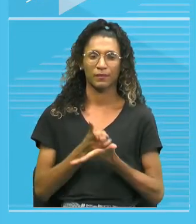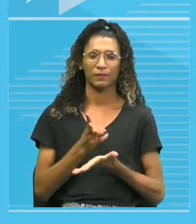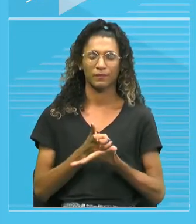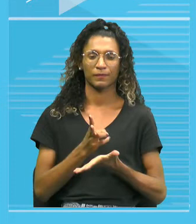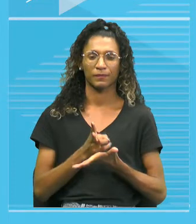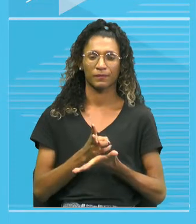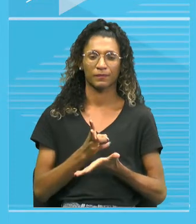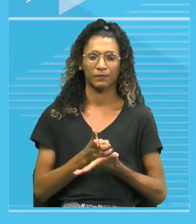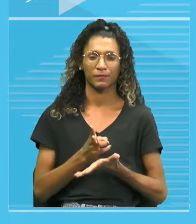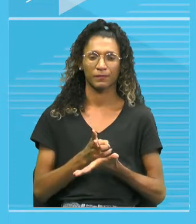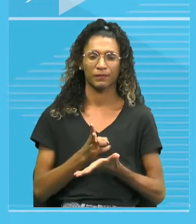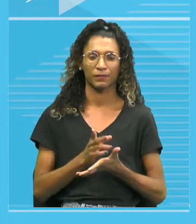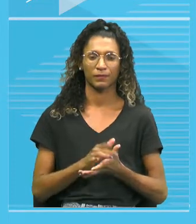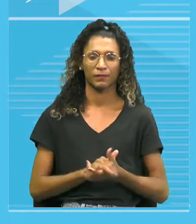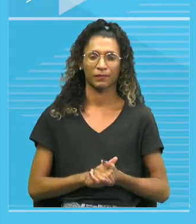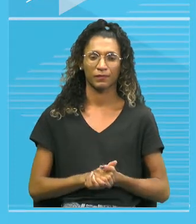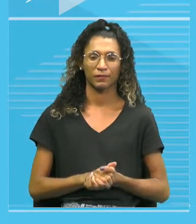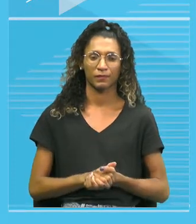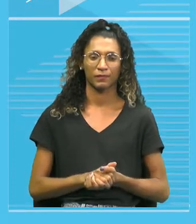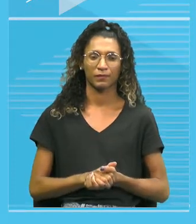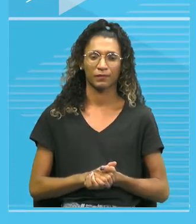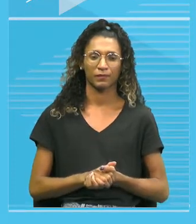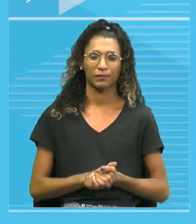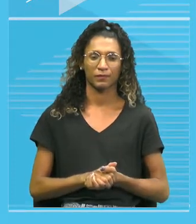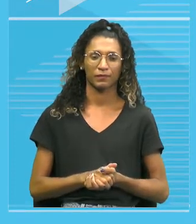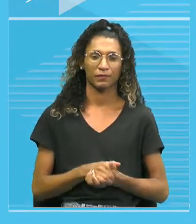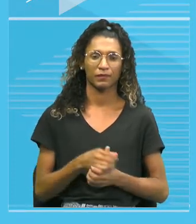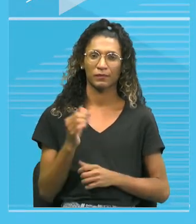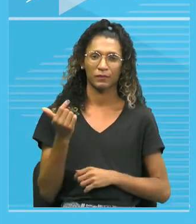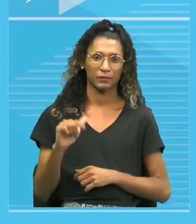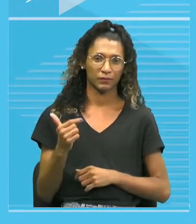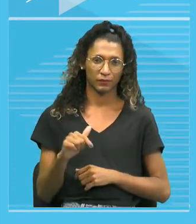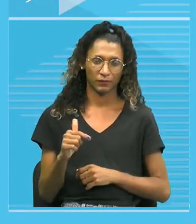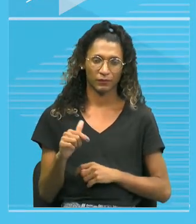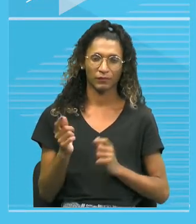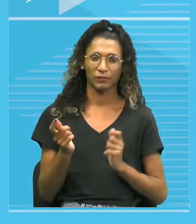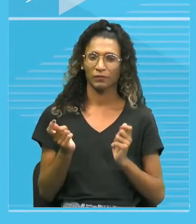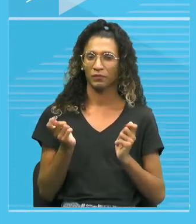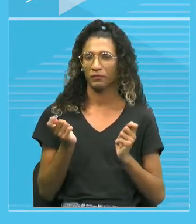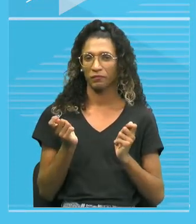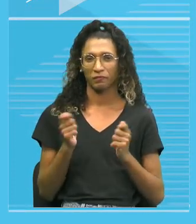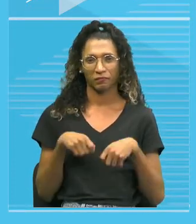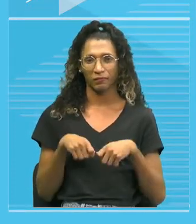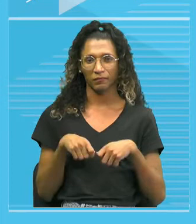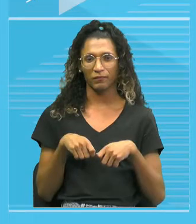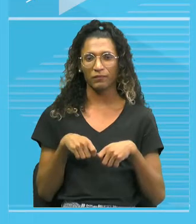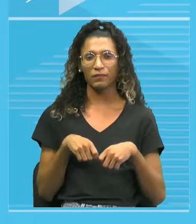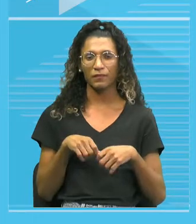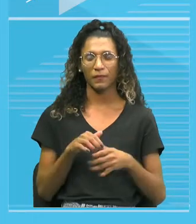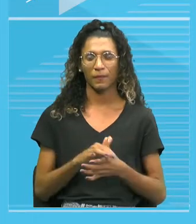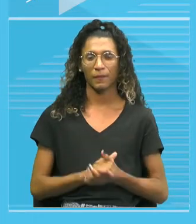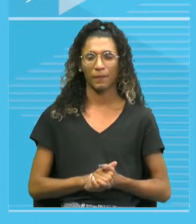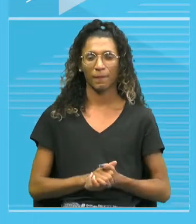Diariamente. Não há menor possibilidade